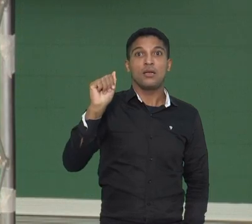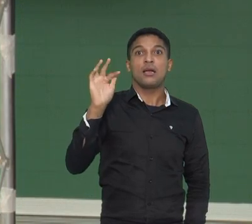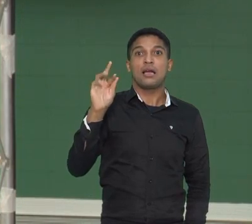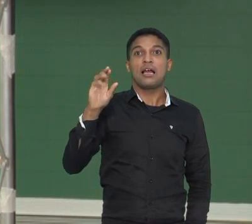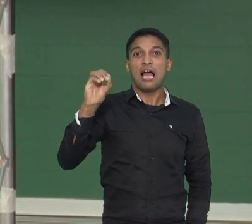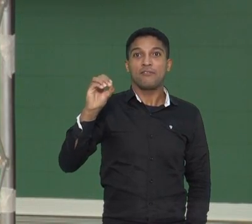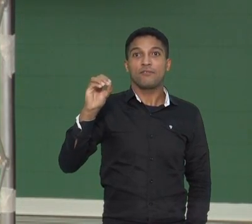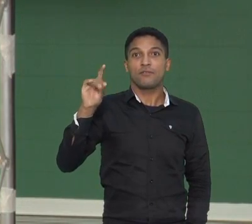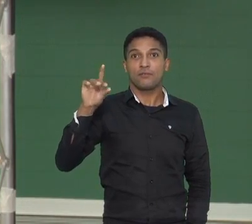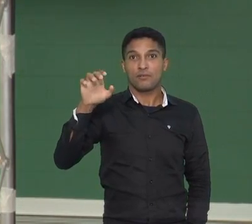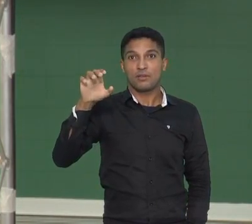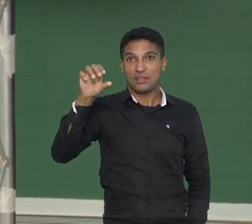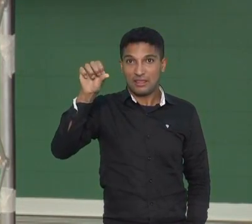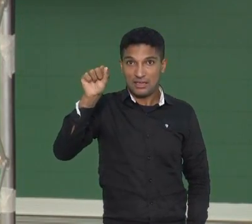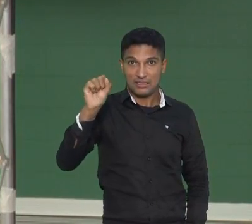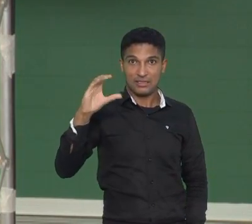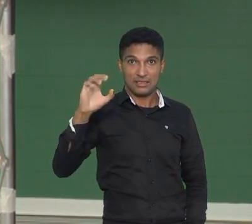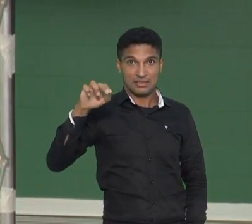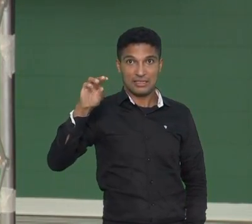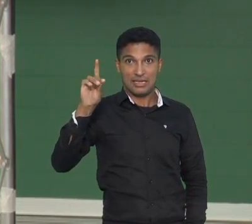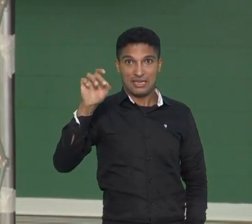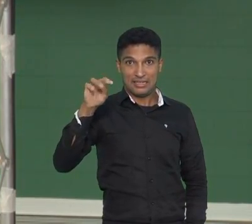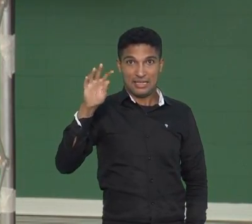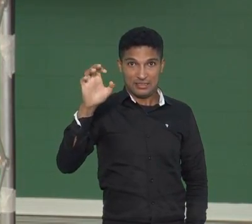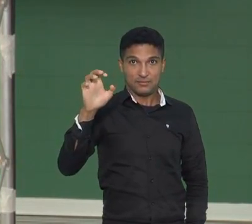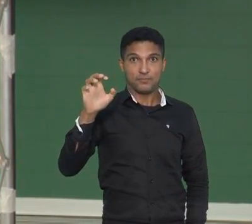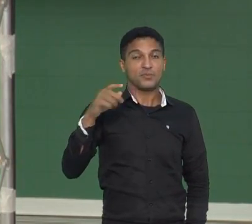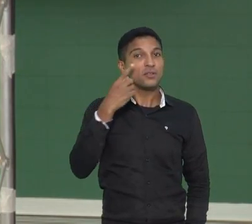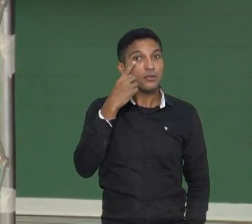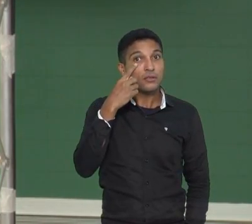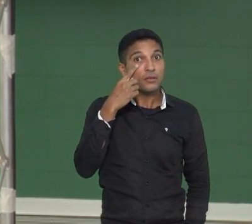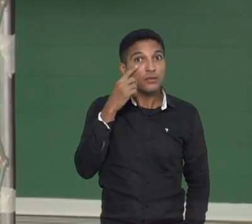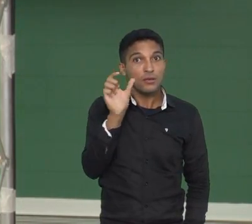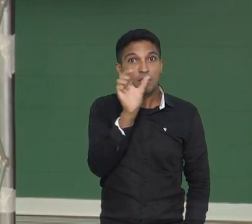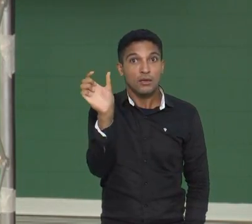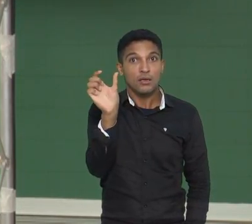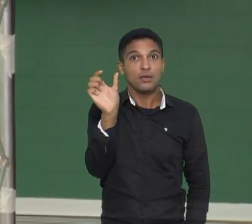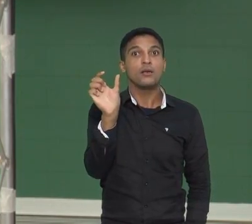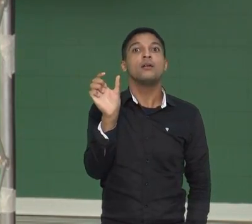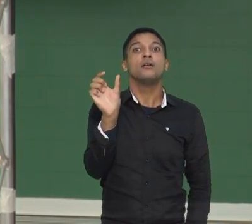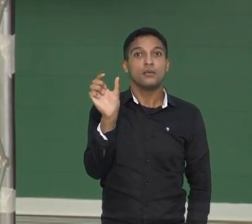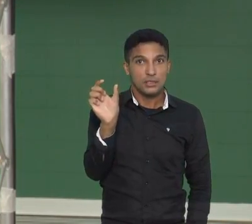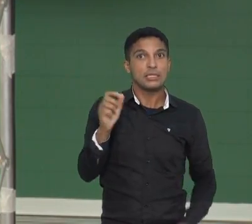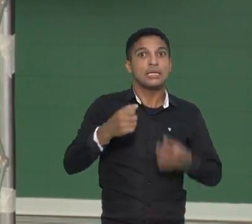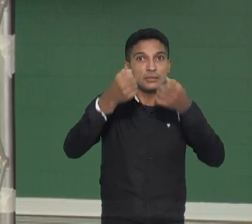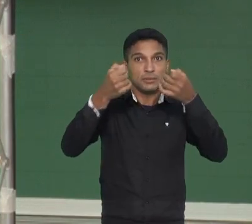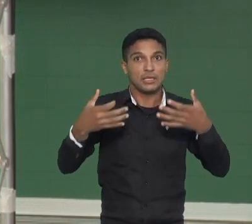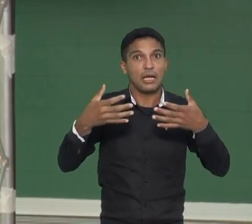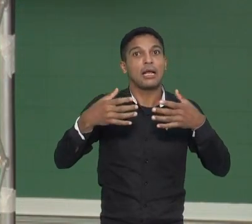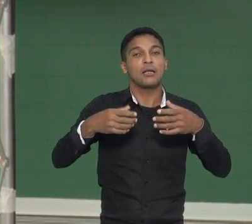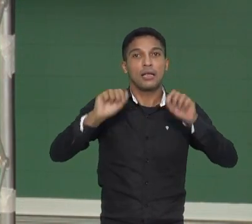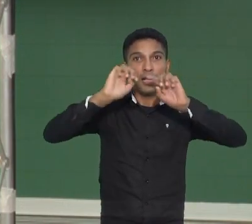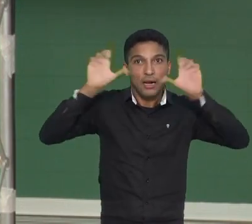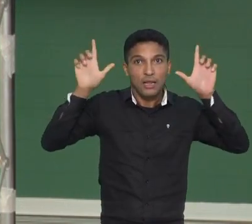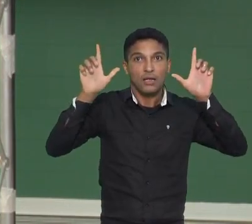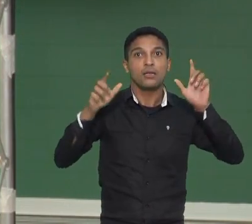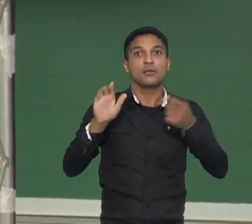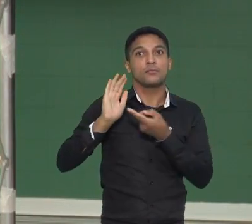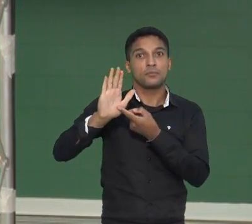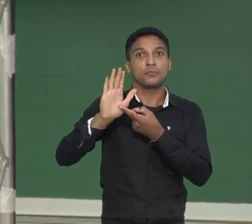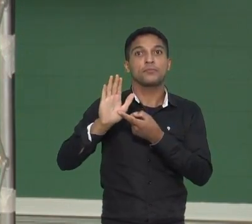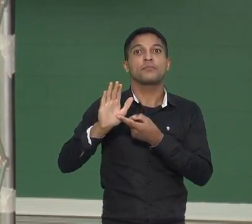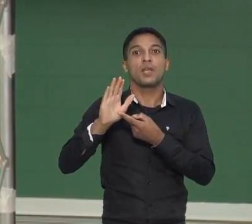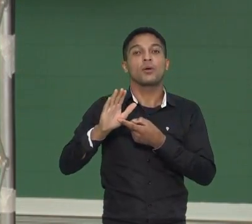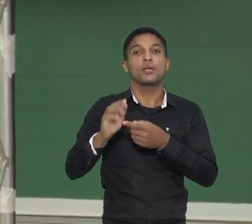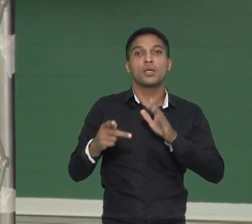afrodescendente, tá? E esse termo afrodescendente, né, para ficar bem esclarecido, bem dito aqui, são